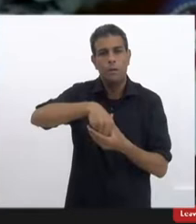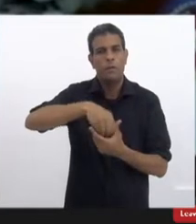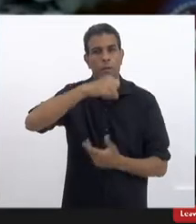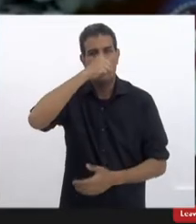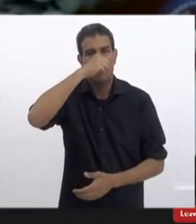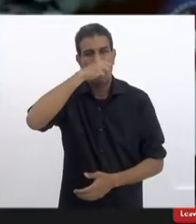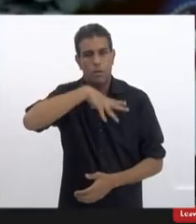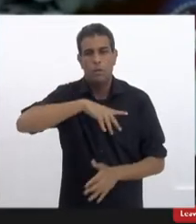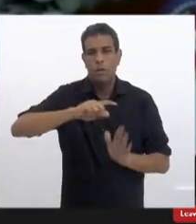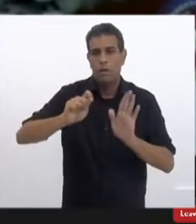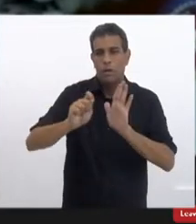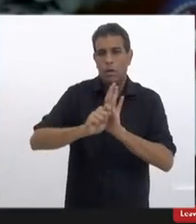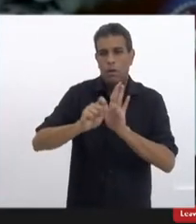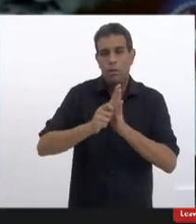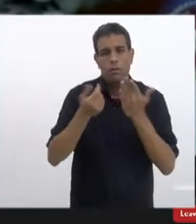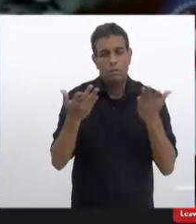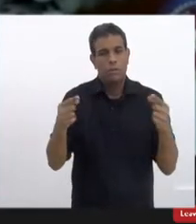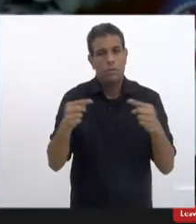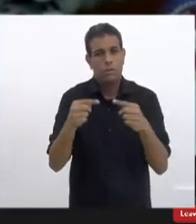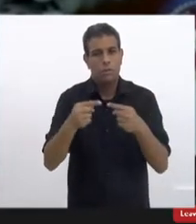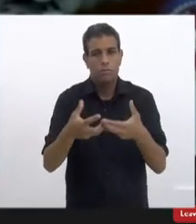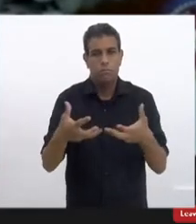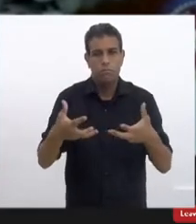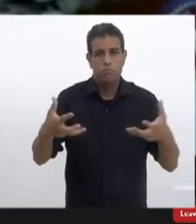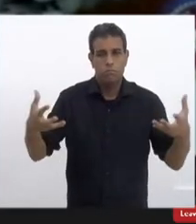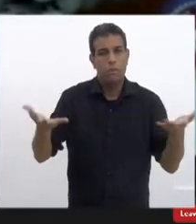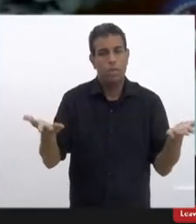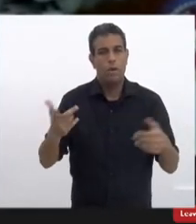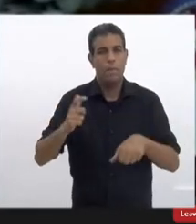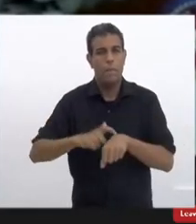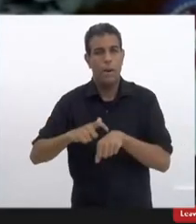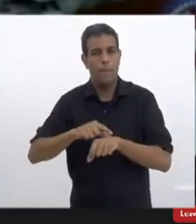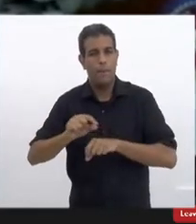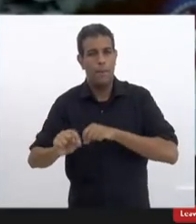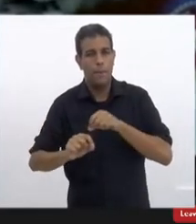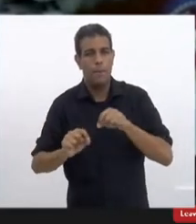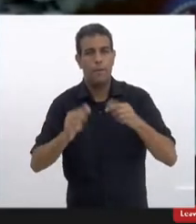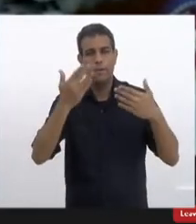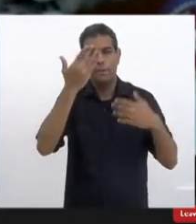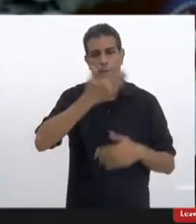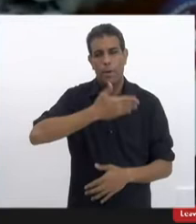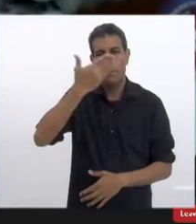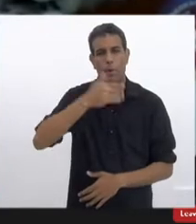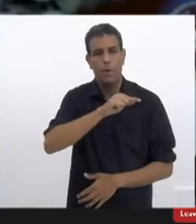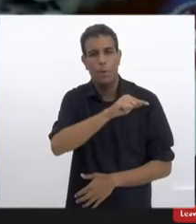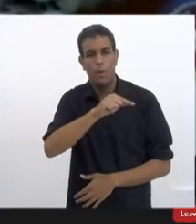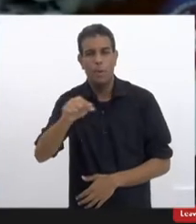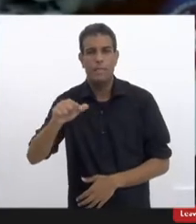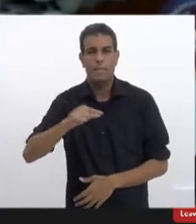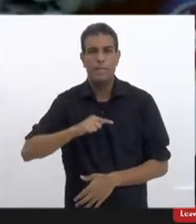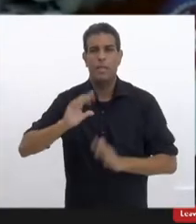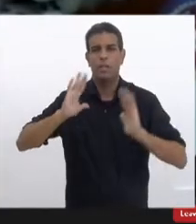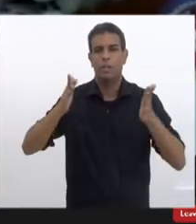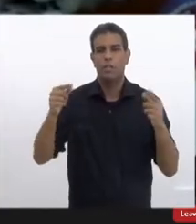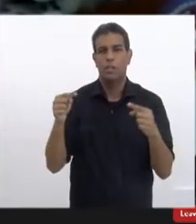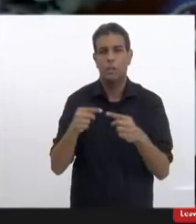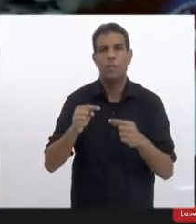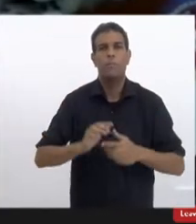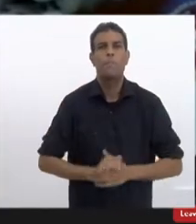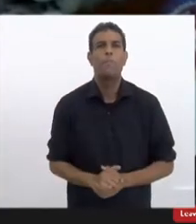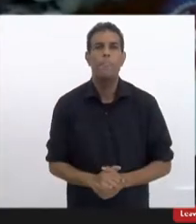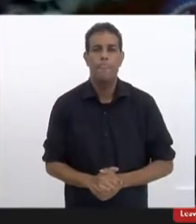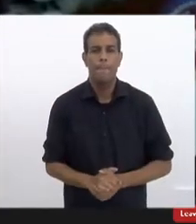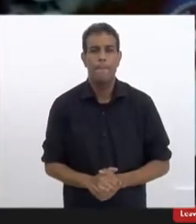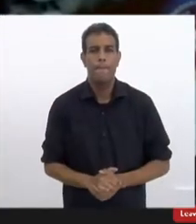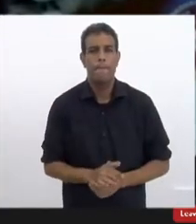drogas. A demanda é cada vez mais crescente, né? Como pontuado por todos que me antecederam, o